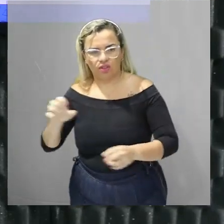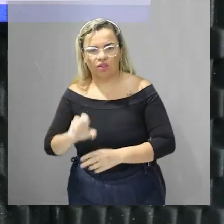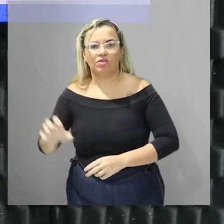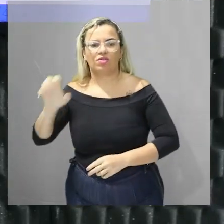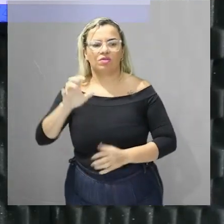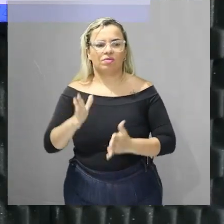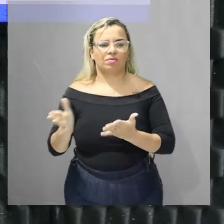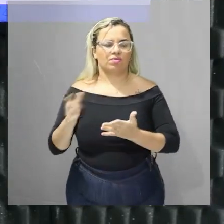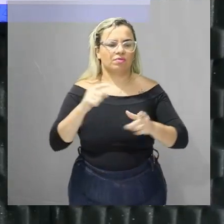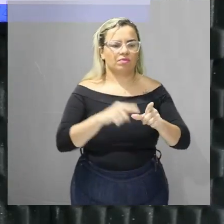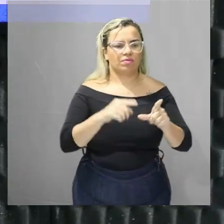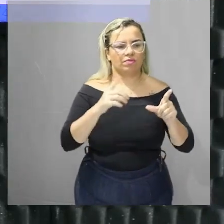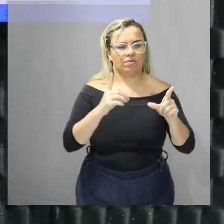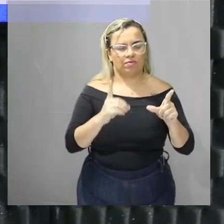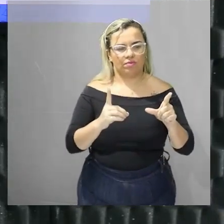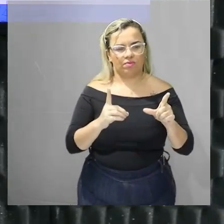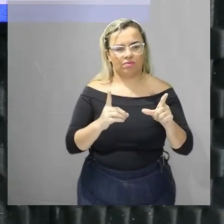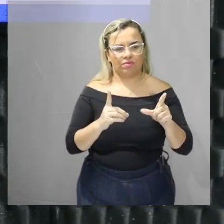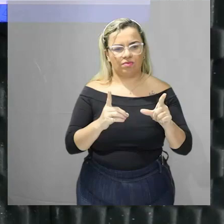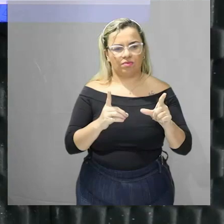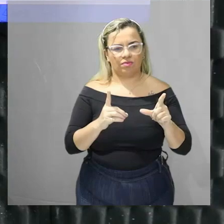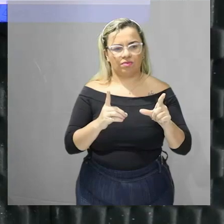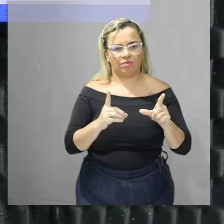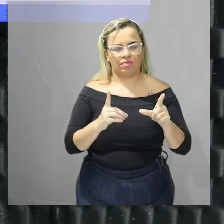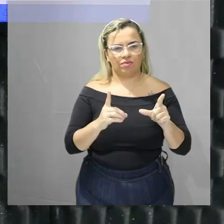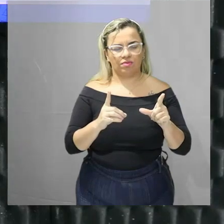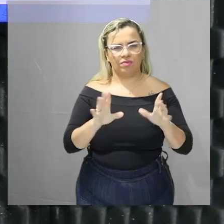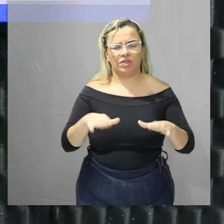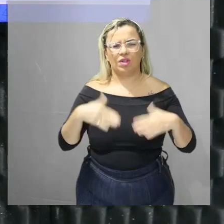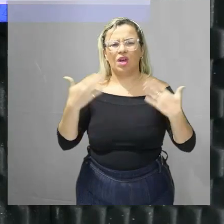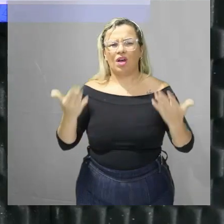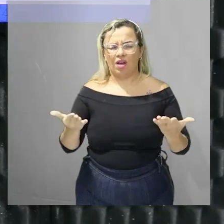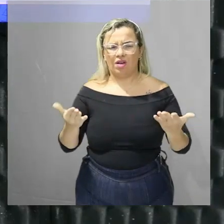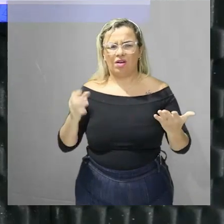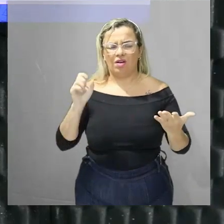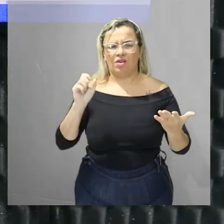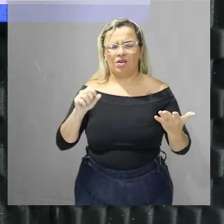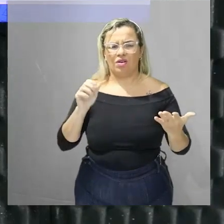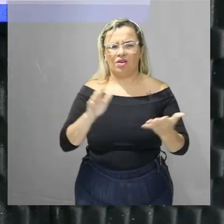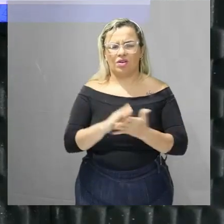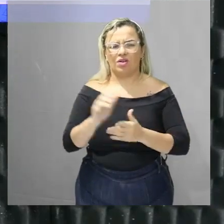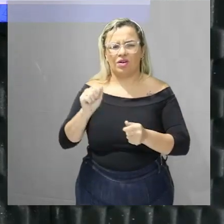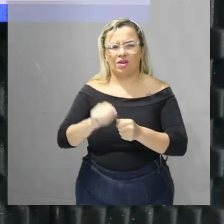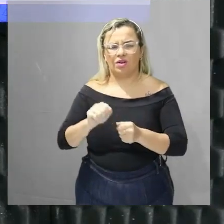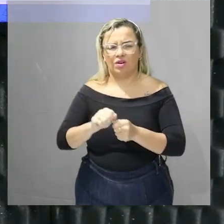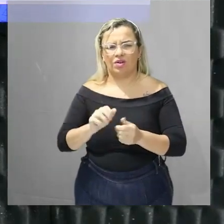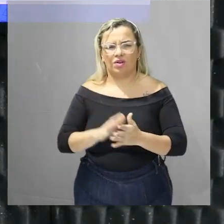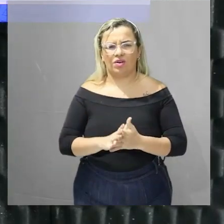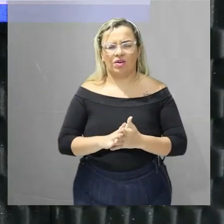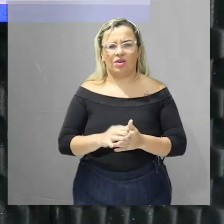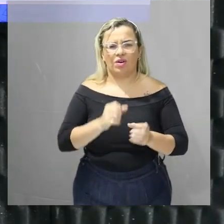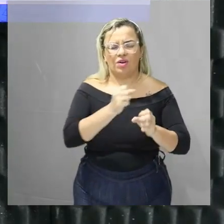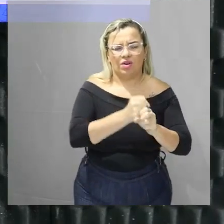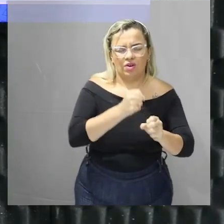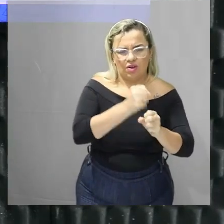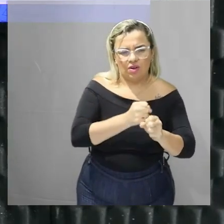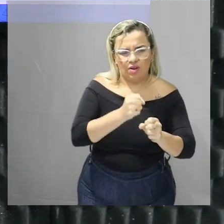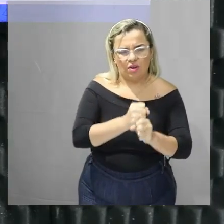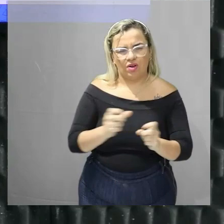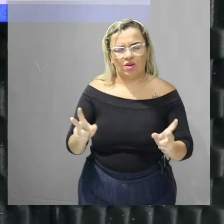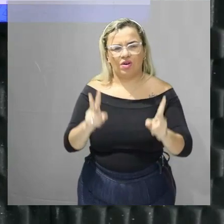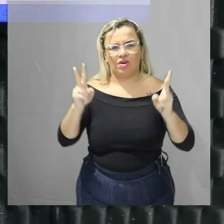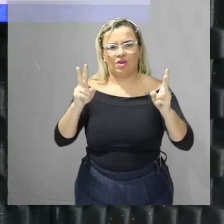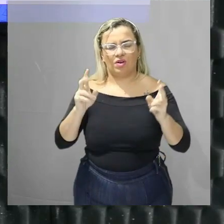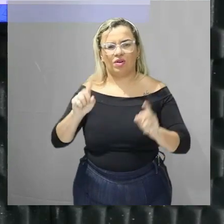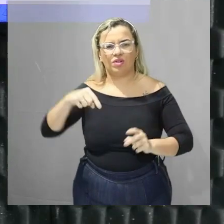nacional. Conceito que vai se enquadrar. Será que é especulação imobiliária? Será que é isso que faz o serviço chegar, constrói, valoriza essa